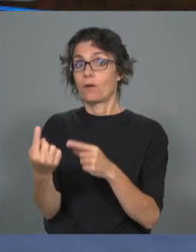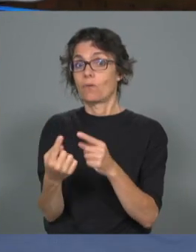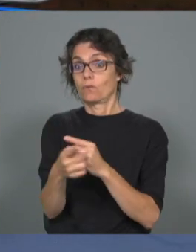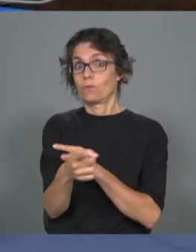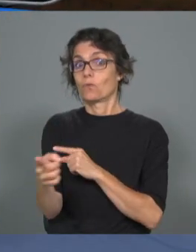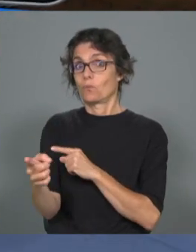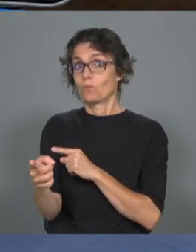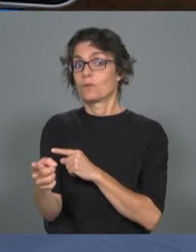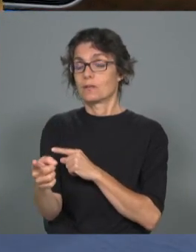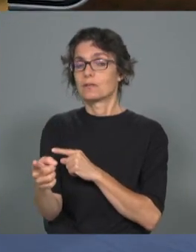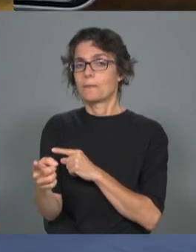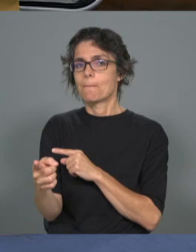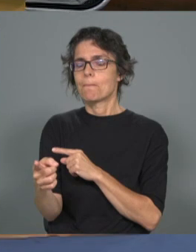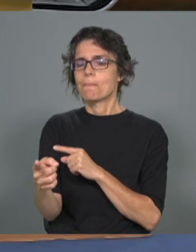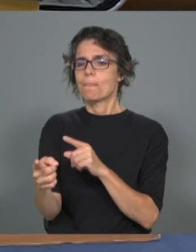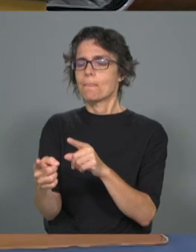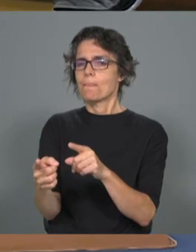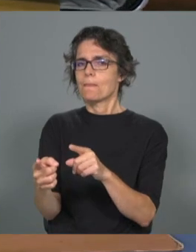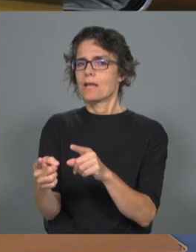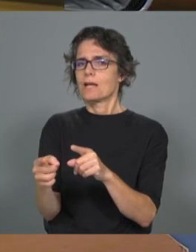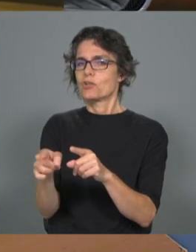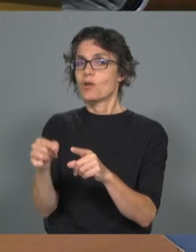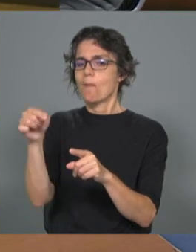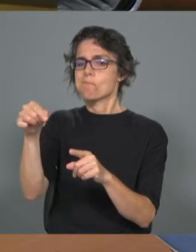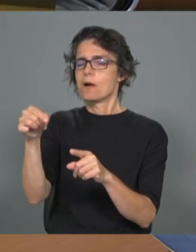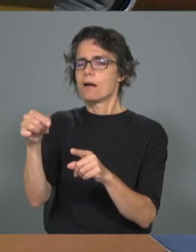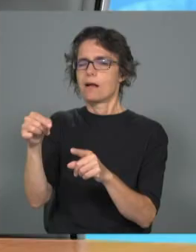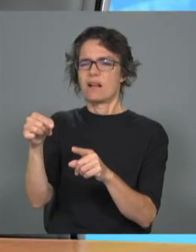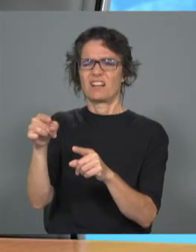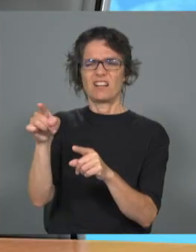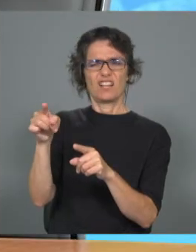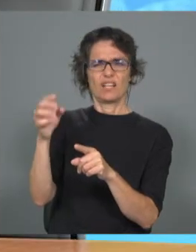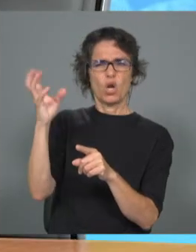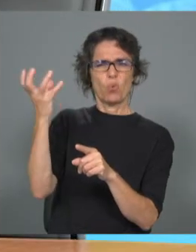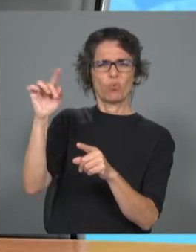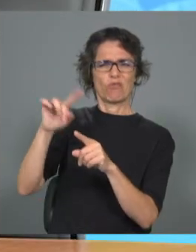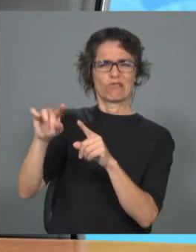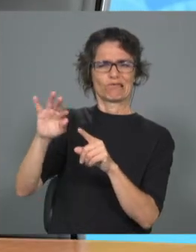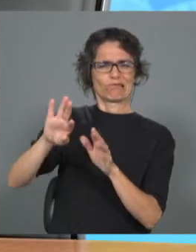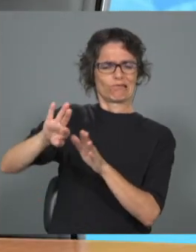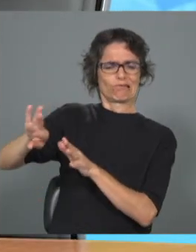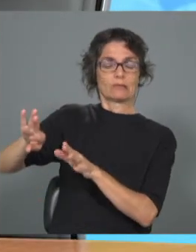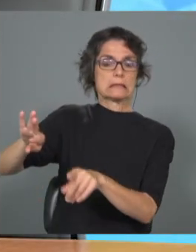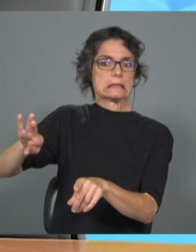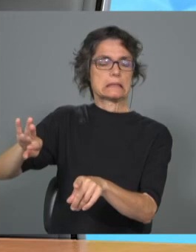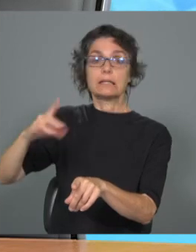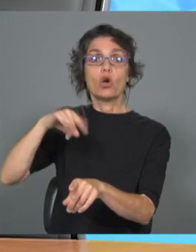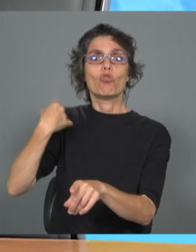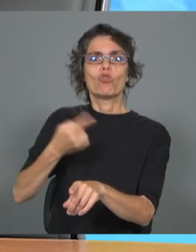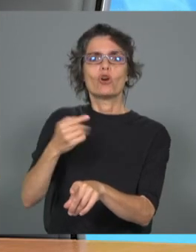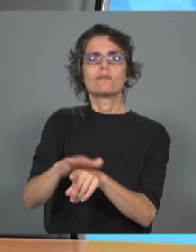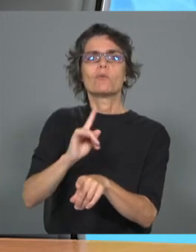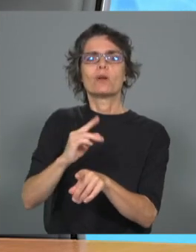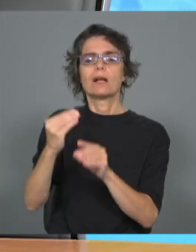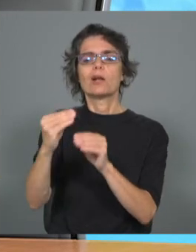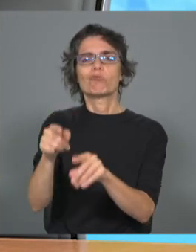é diferente e quer pôr de lado. Preconceito, e, portanto, temos que ajudar a educar. Mas encontro